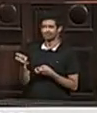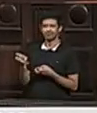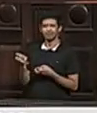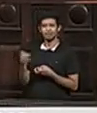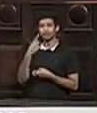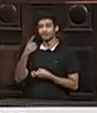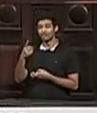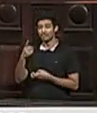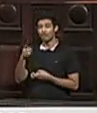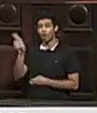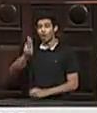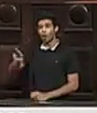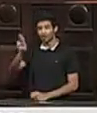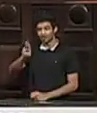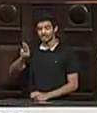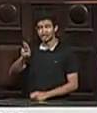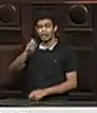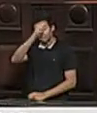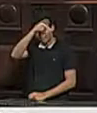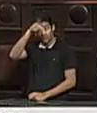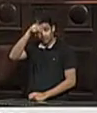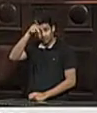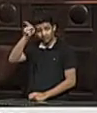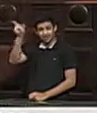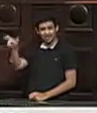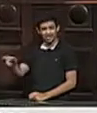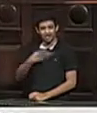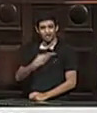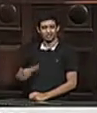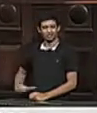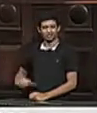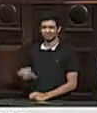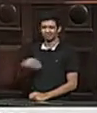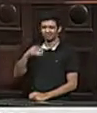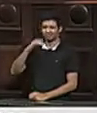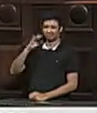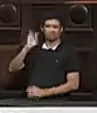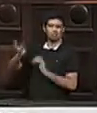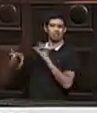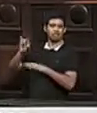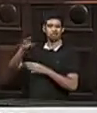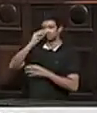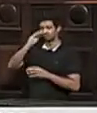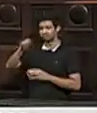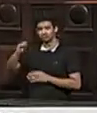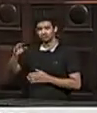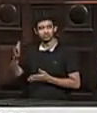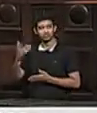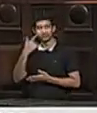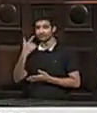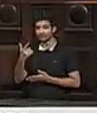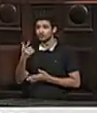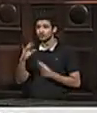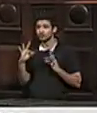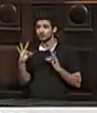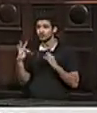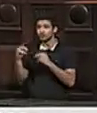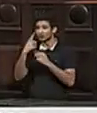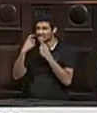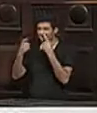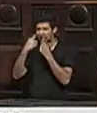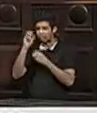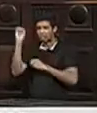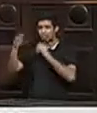universidade pública no estado do Rio de Janeiro, em que se joga todo o investimento que foi feito